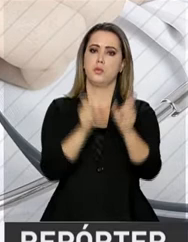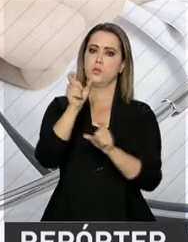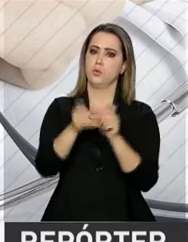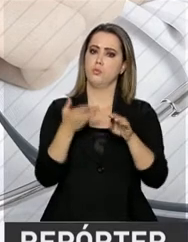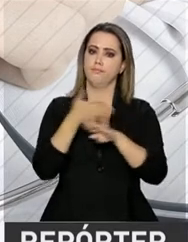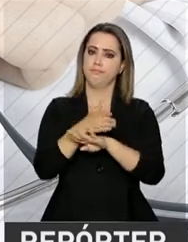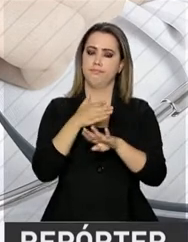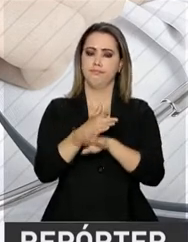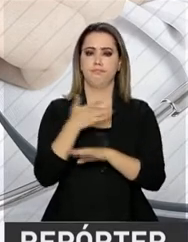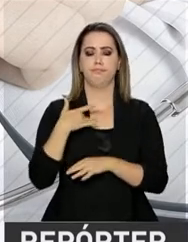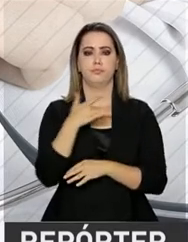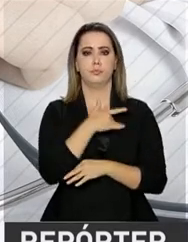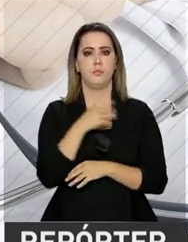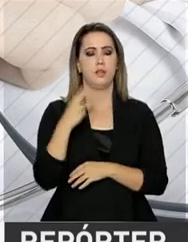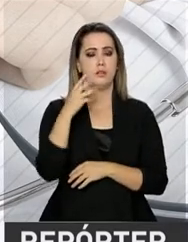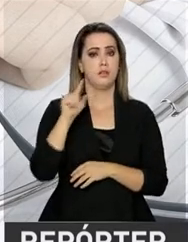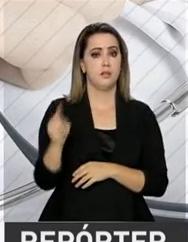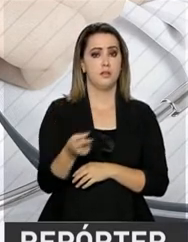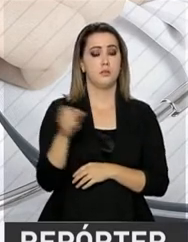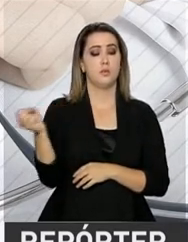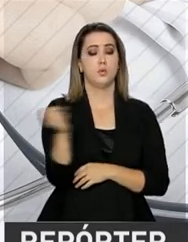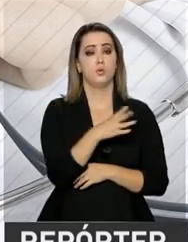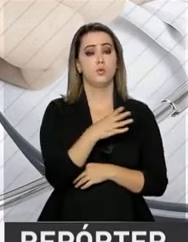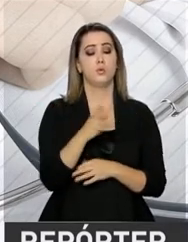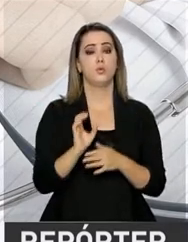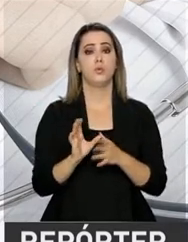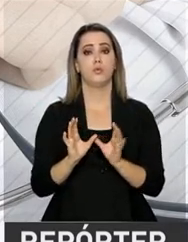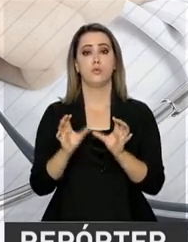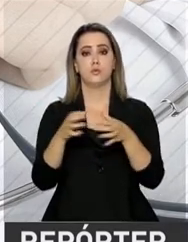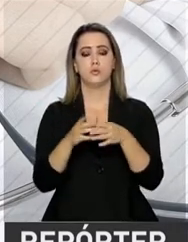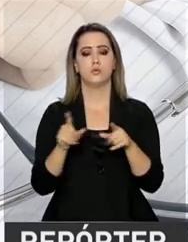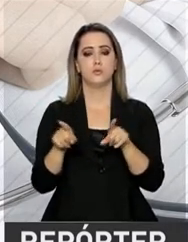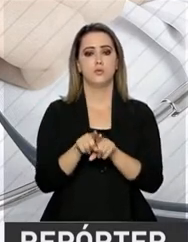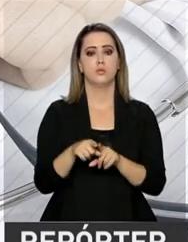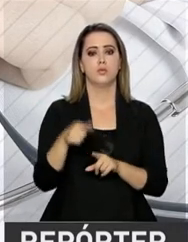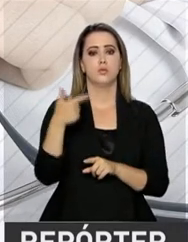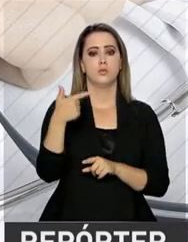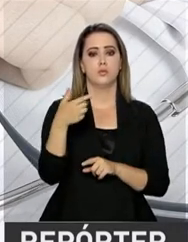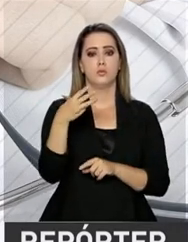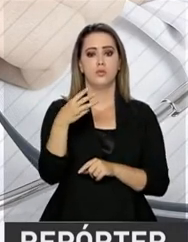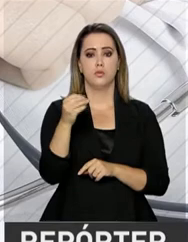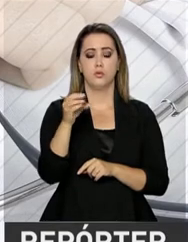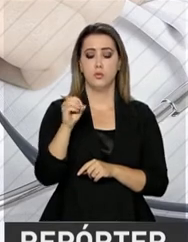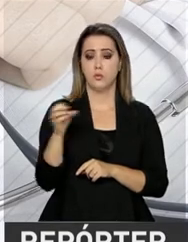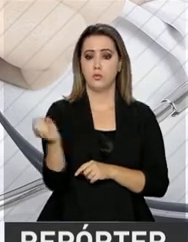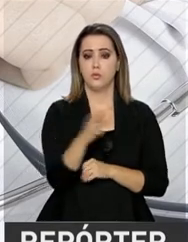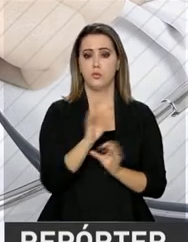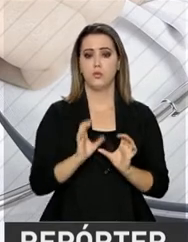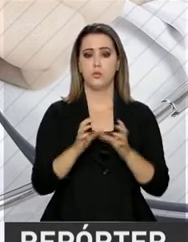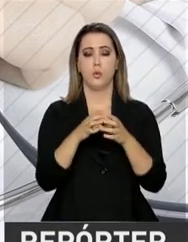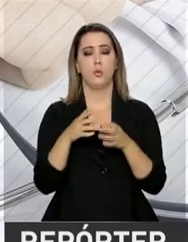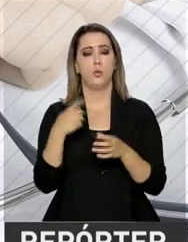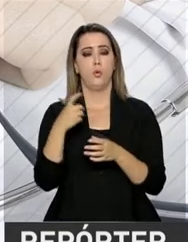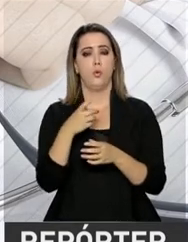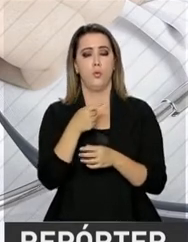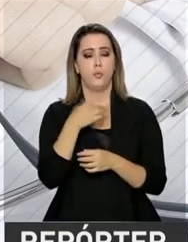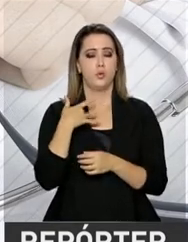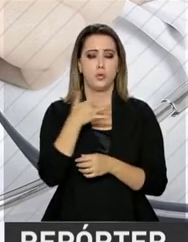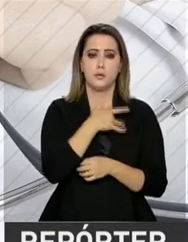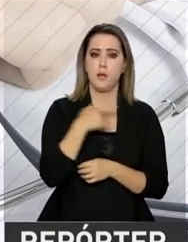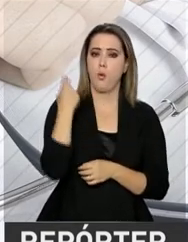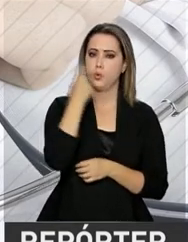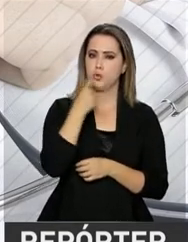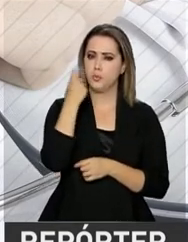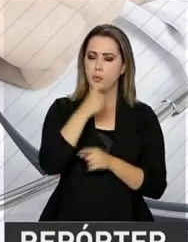novas equipes de saúde da família e duas mil e trezentas novas equipes de saúde bucal 103 de saúde